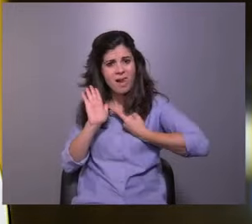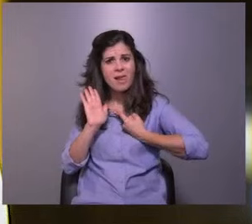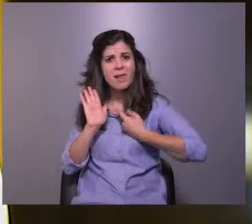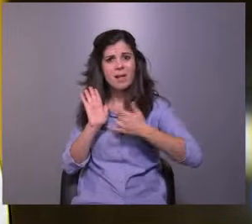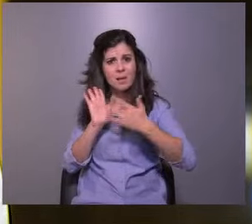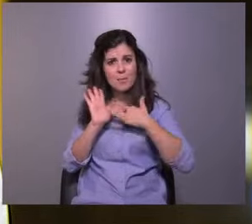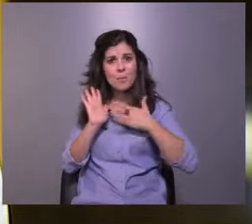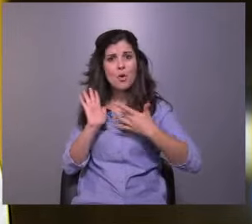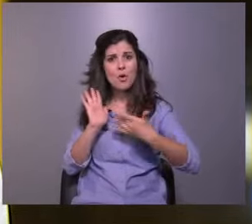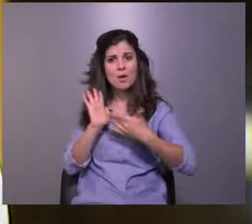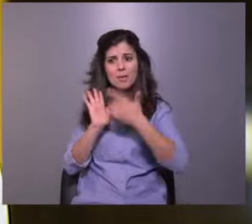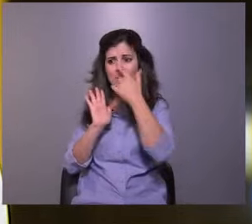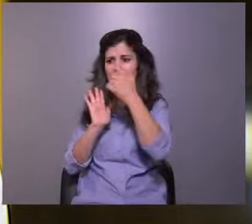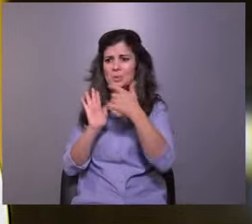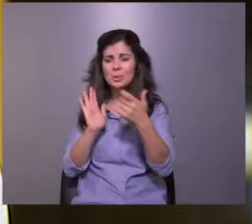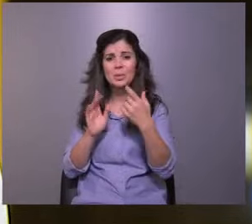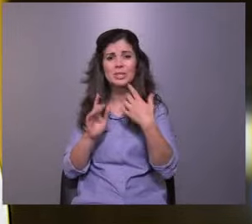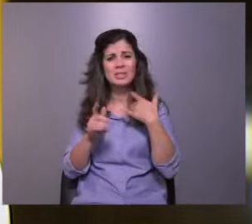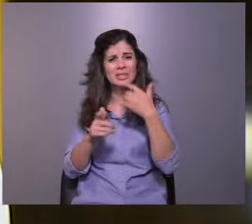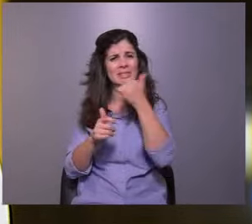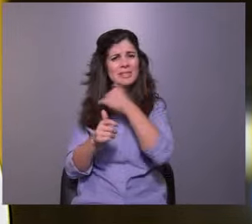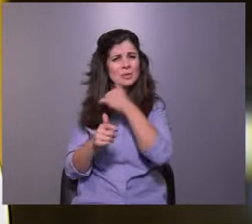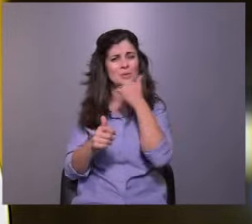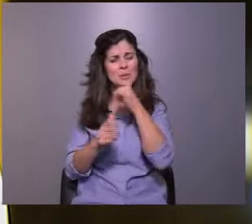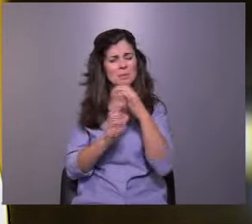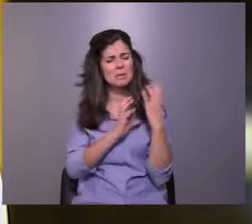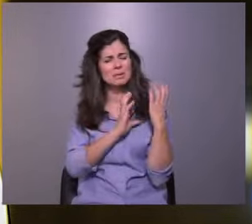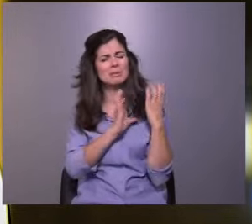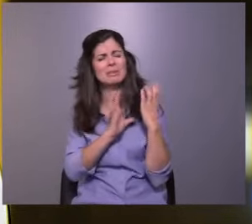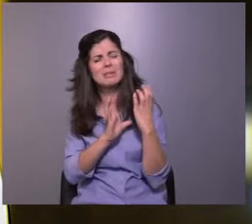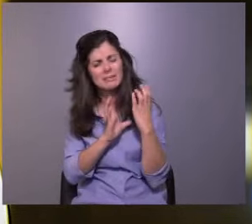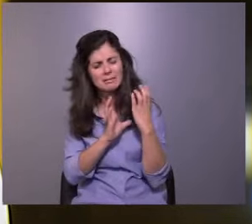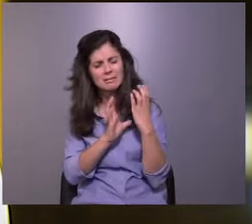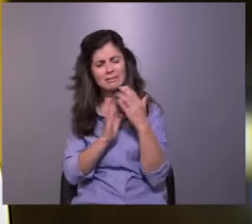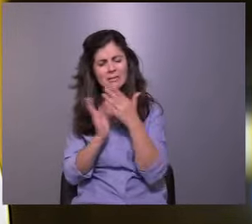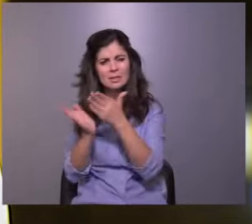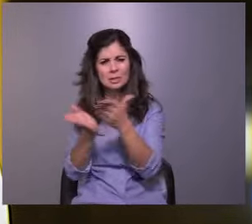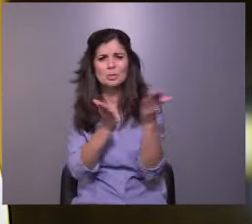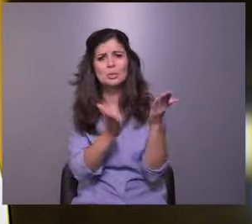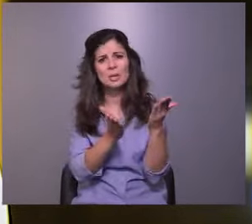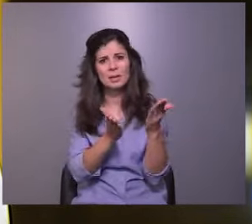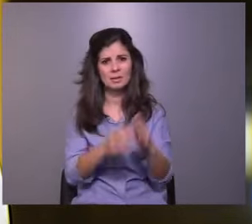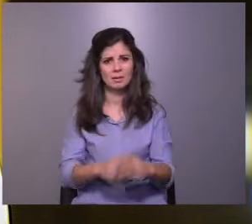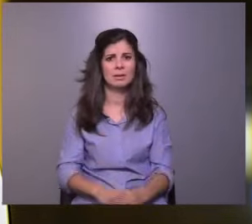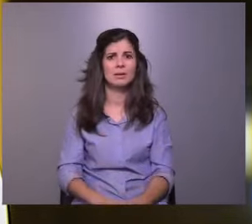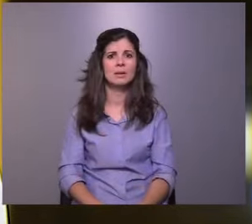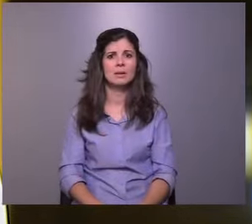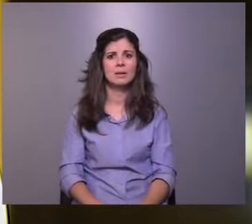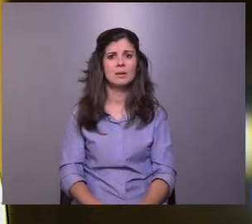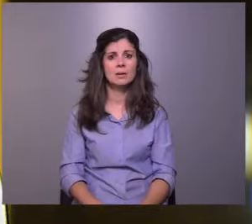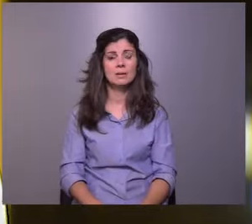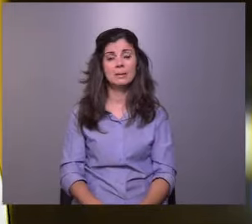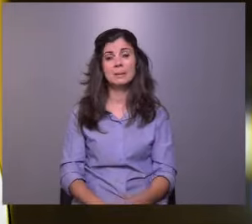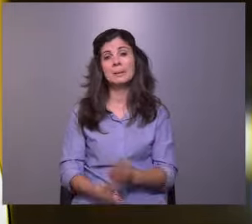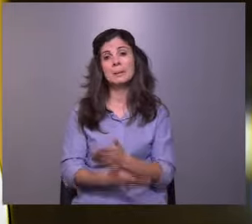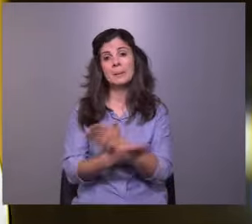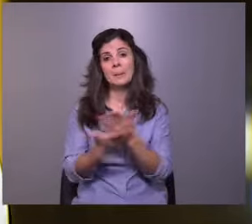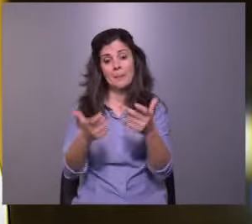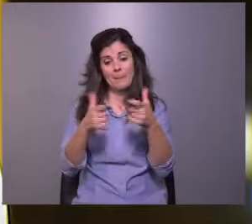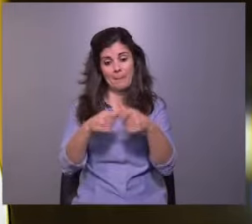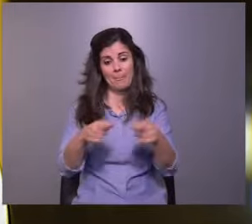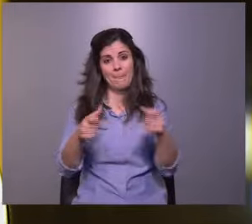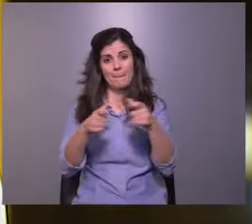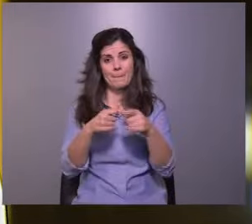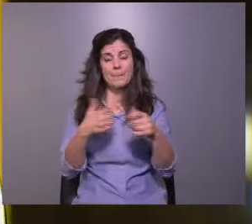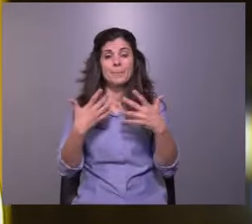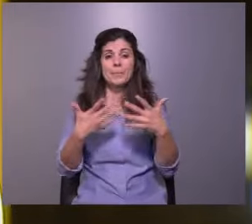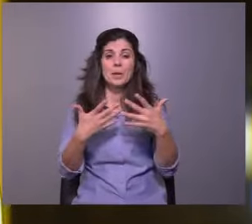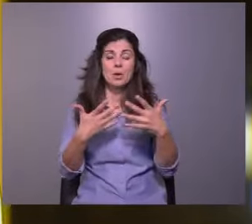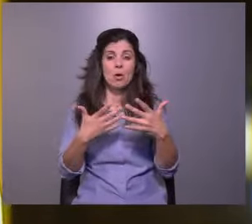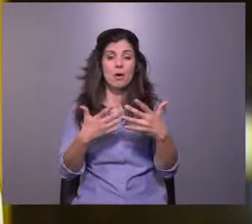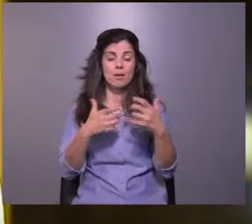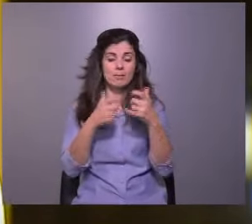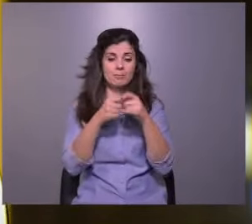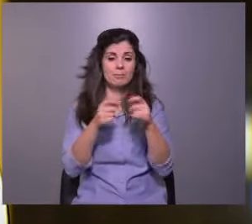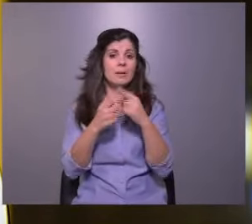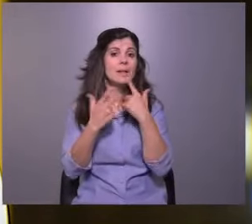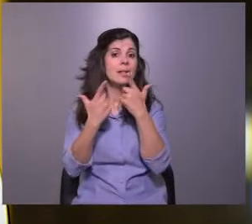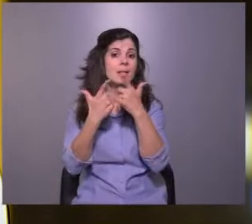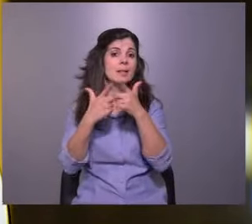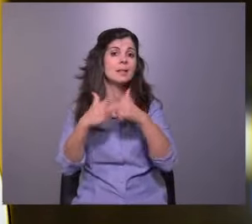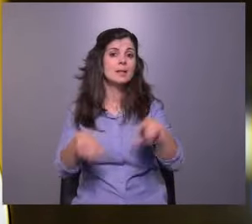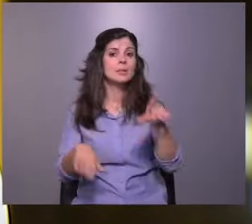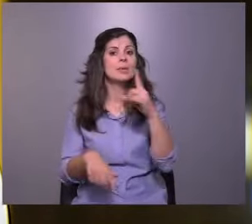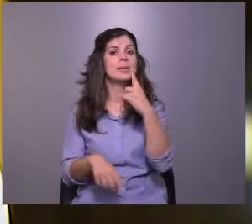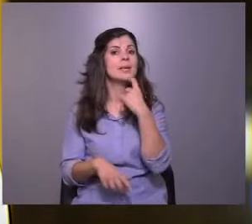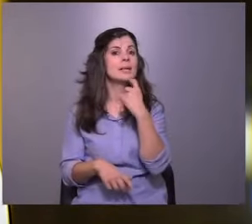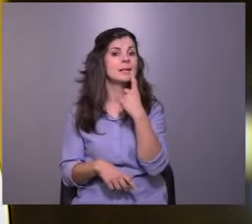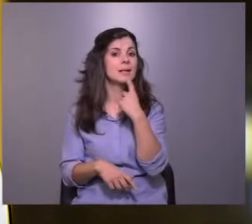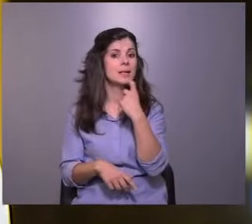que o serviço ao próximo é caminho que conduz até vós e faz de nós cireneus,